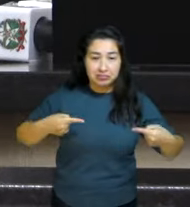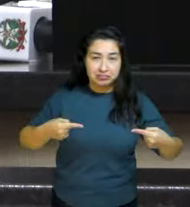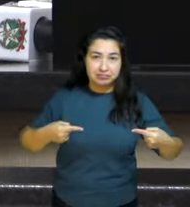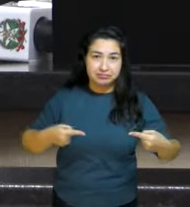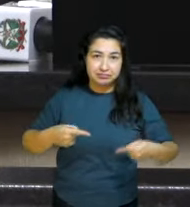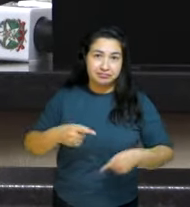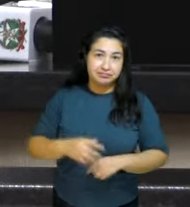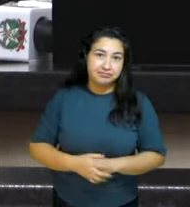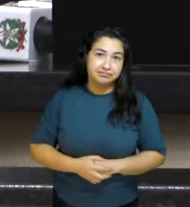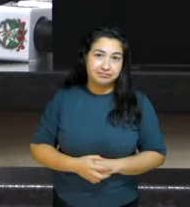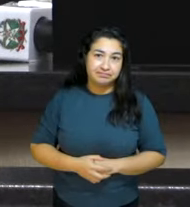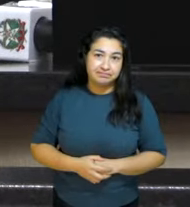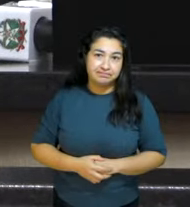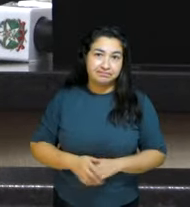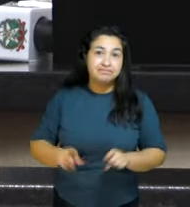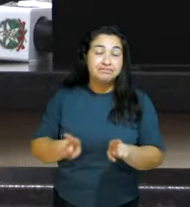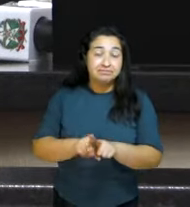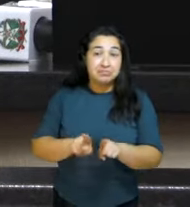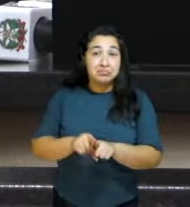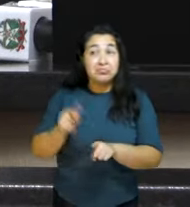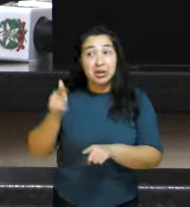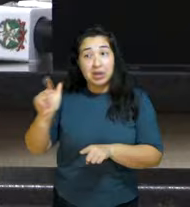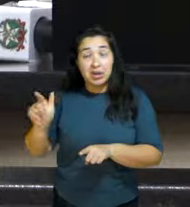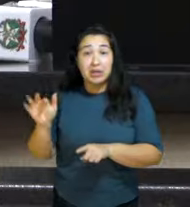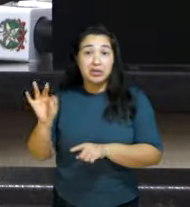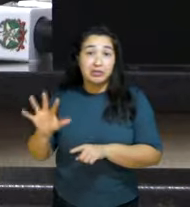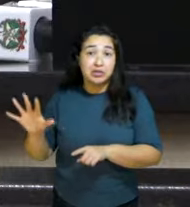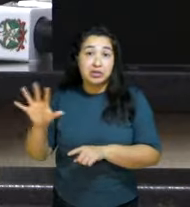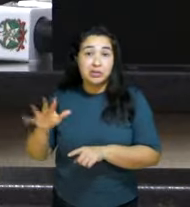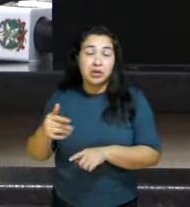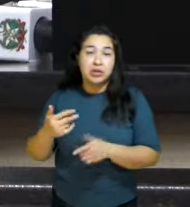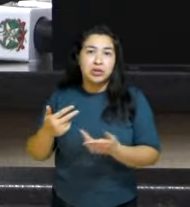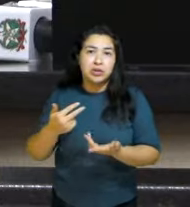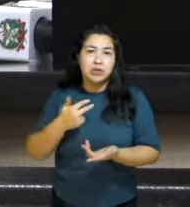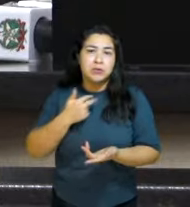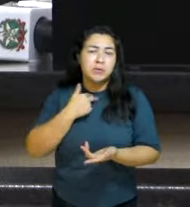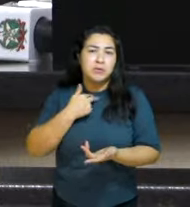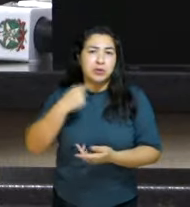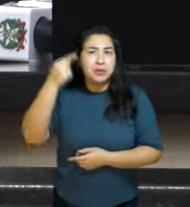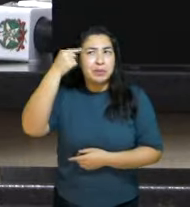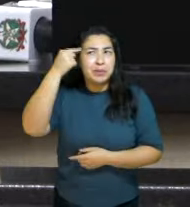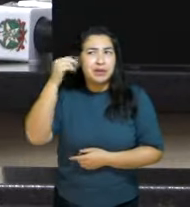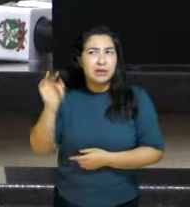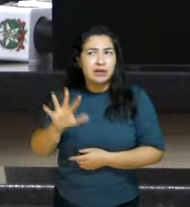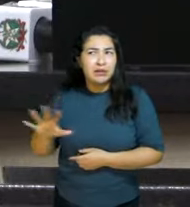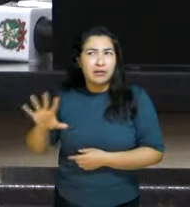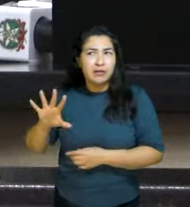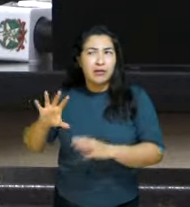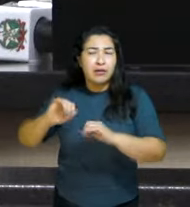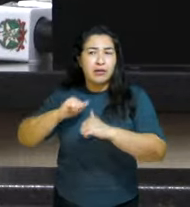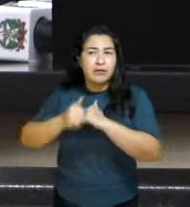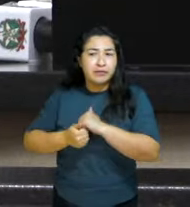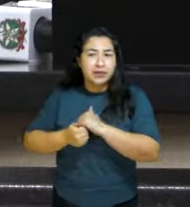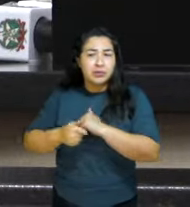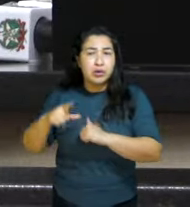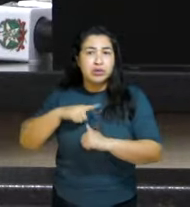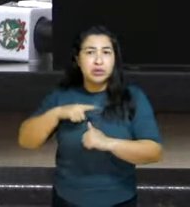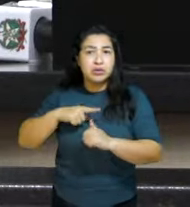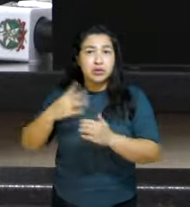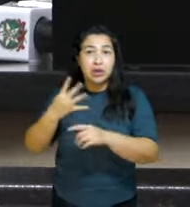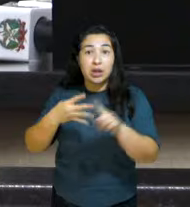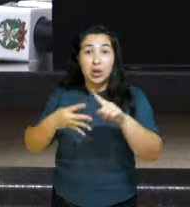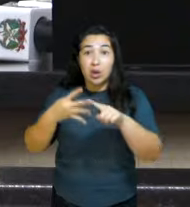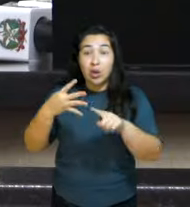E vice-versa. Não há como pensar FESPORT sem imaginar os quadros de arbitragens